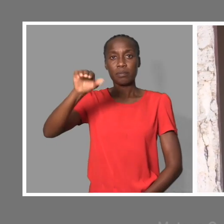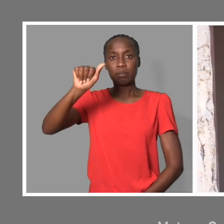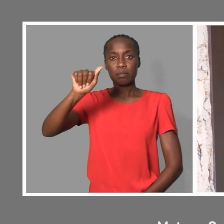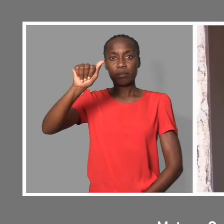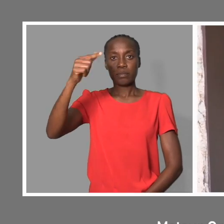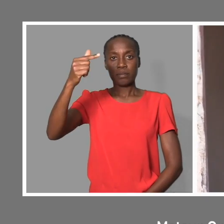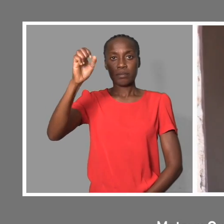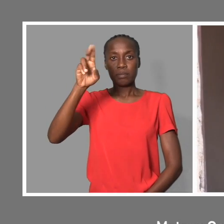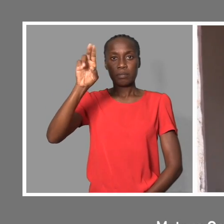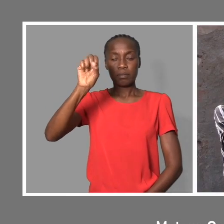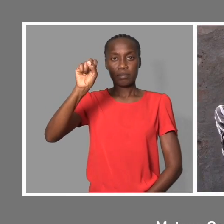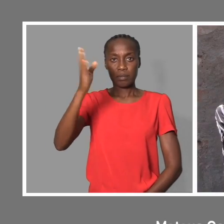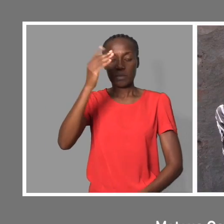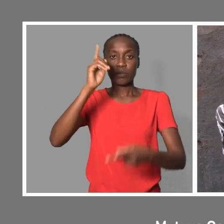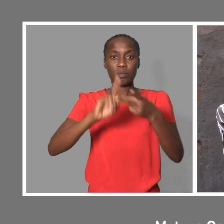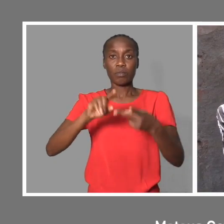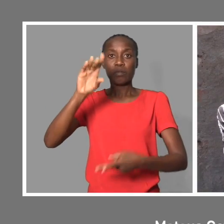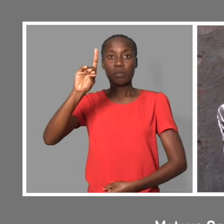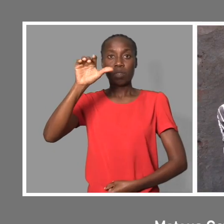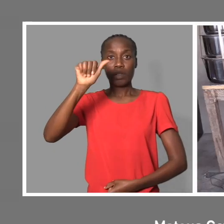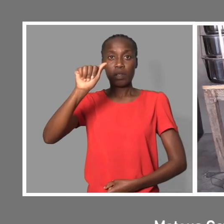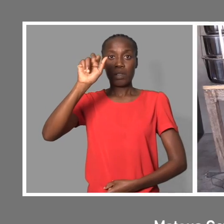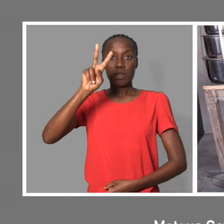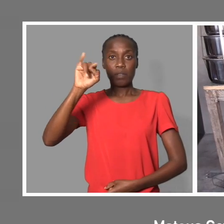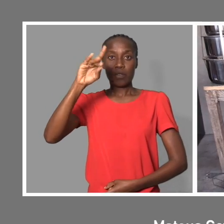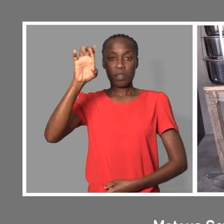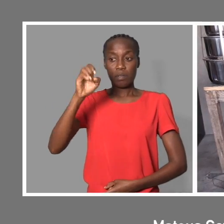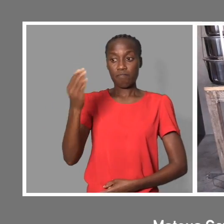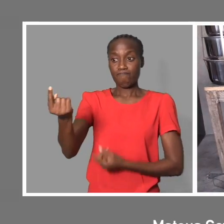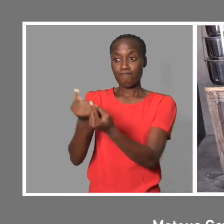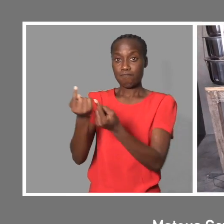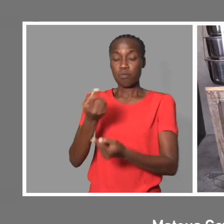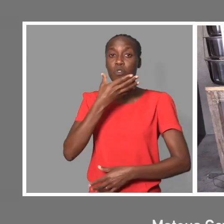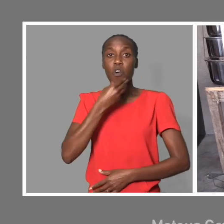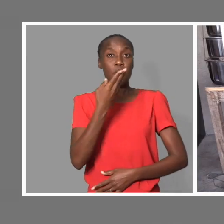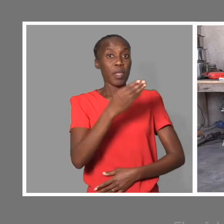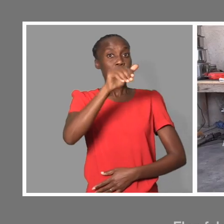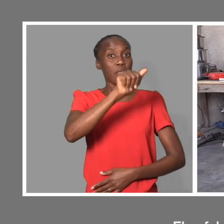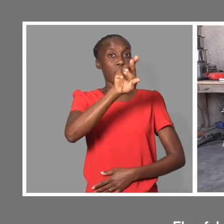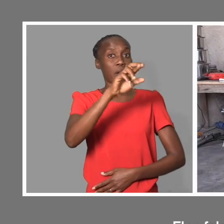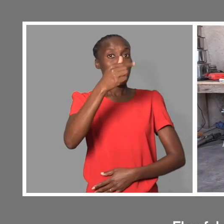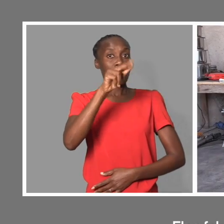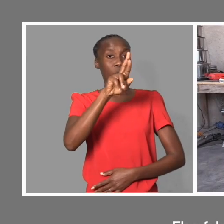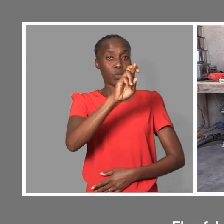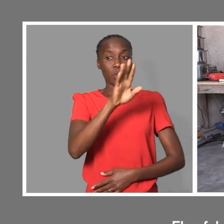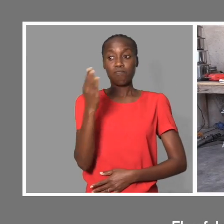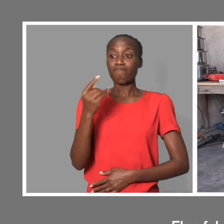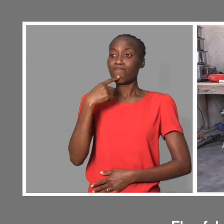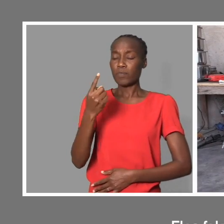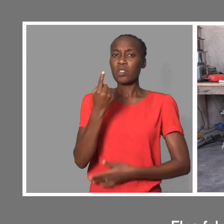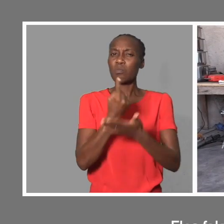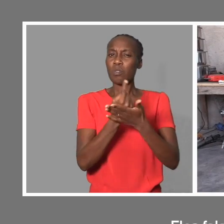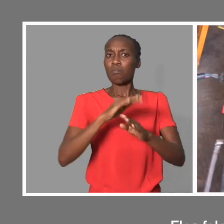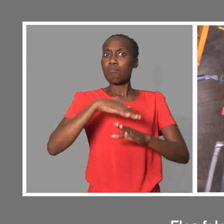Mateus Goveni e David Bunguene são clientes de Arthur Armando. Eles falam da